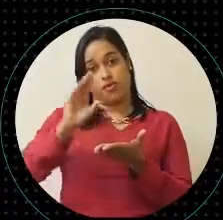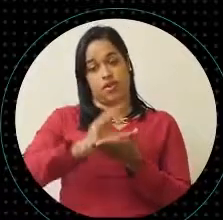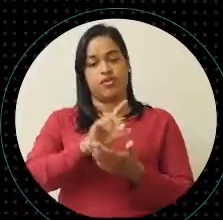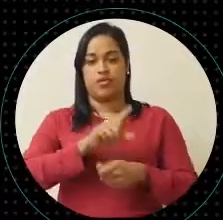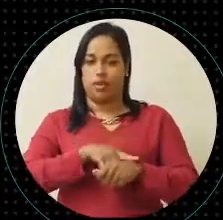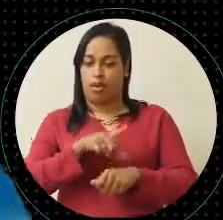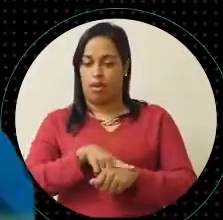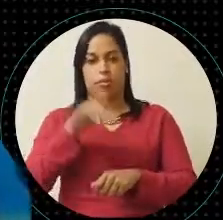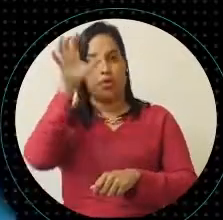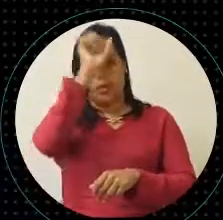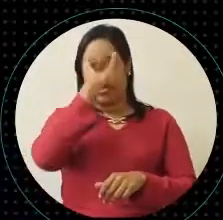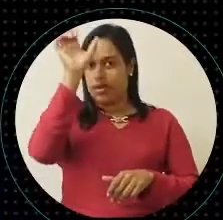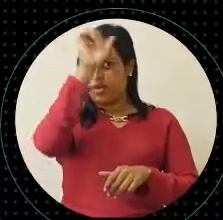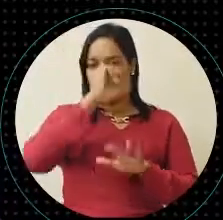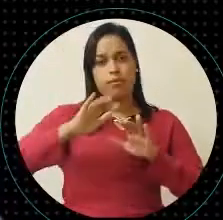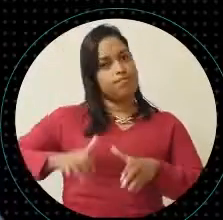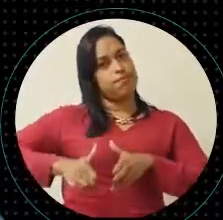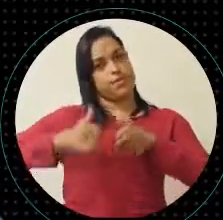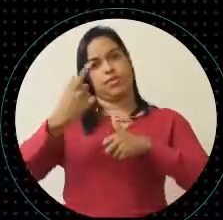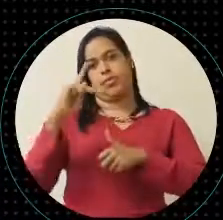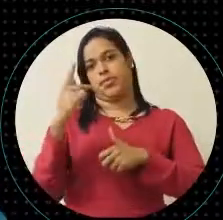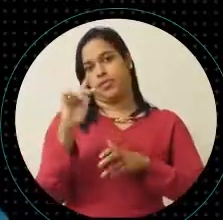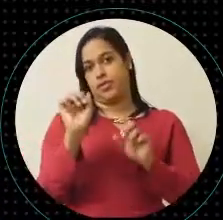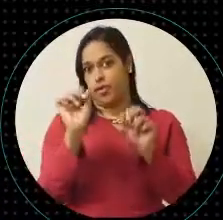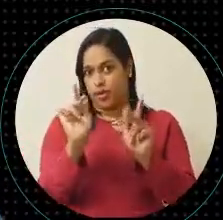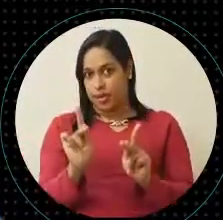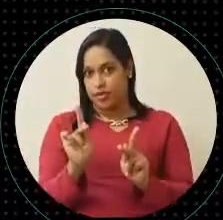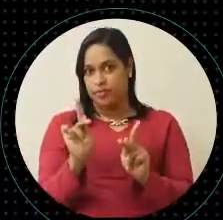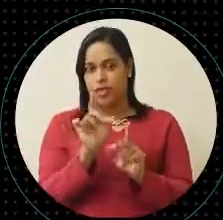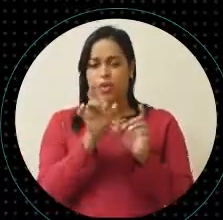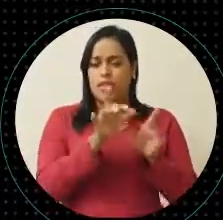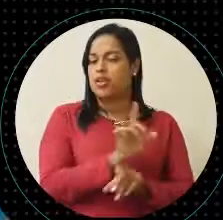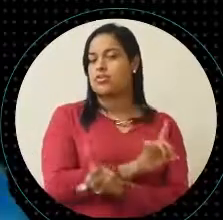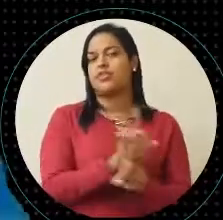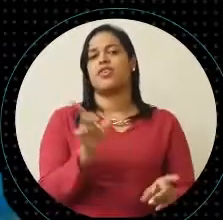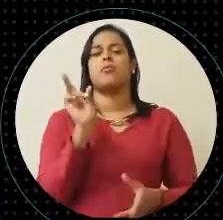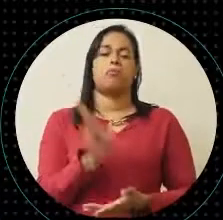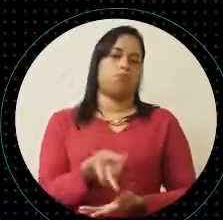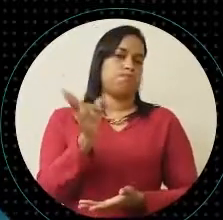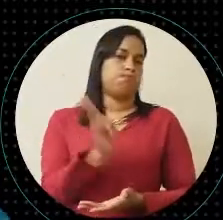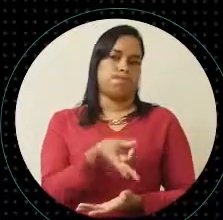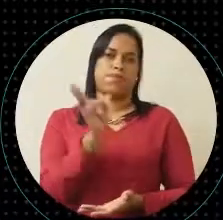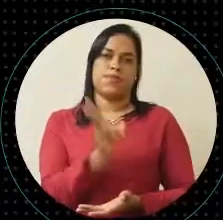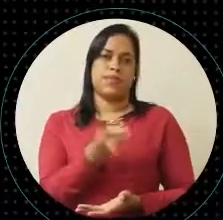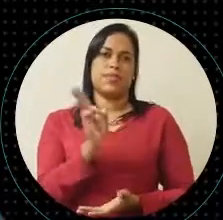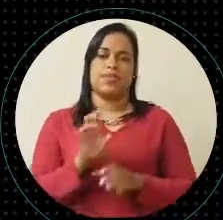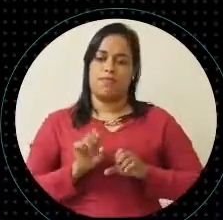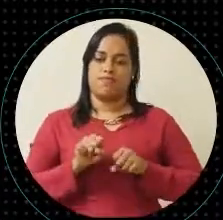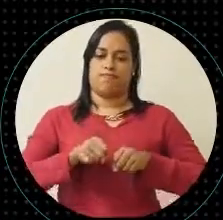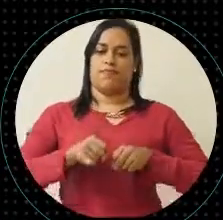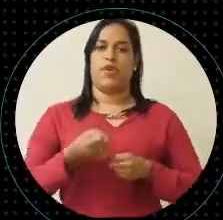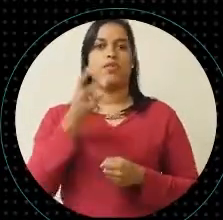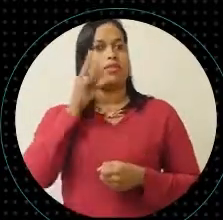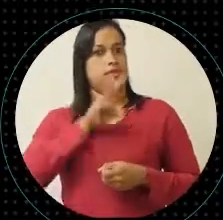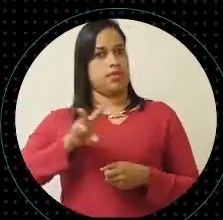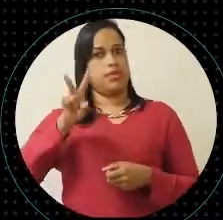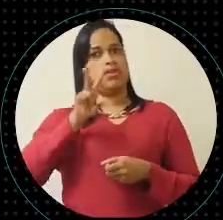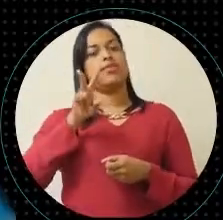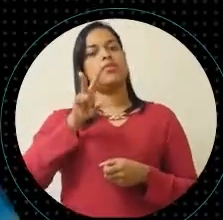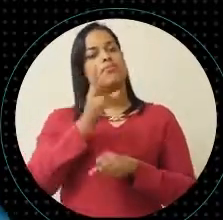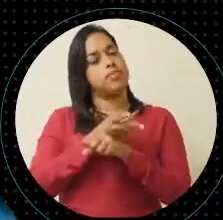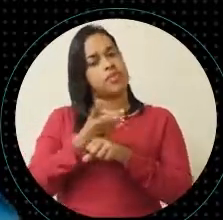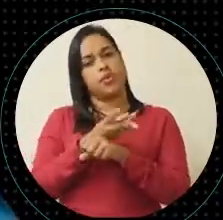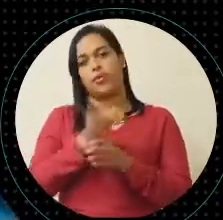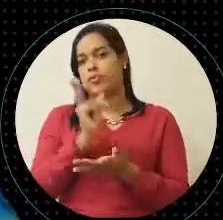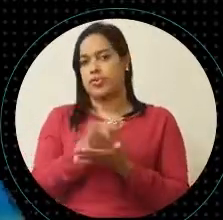de aprendizado de programação, melhor você fica, tá? Não desista, continue insistindo e tente, veja e sempre